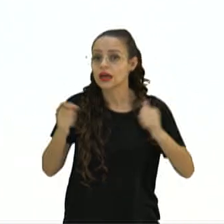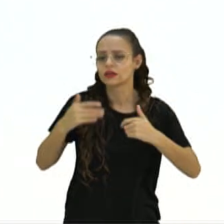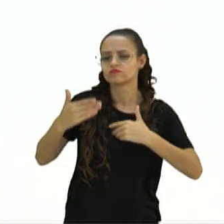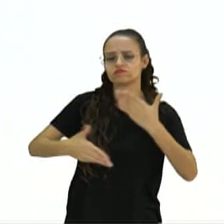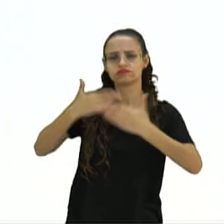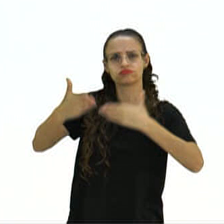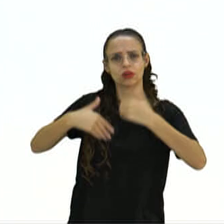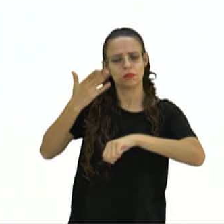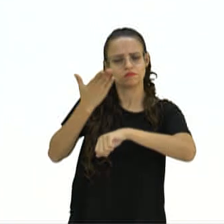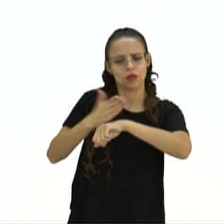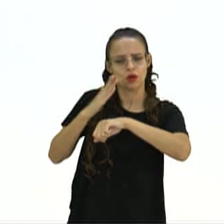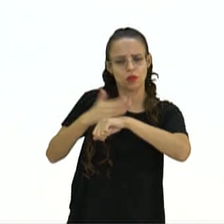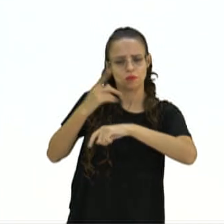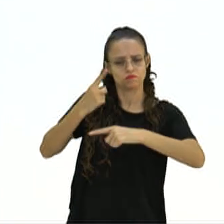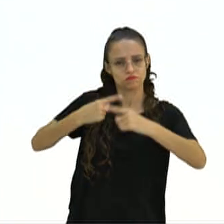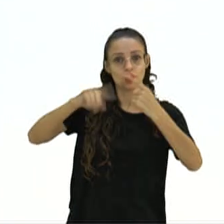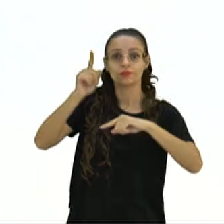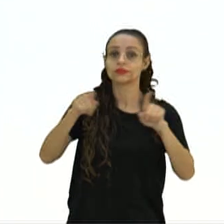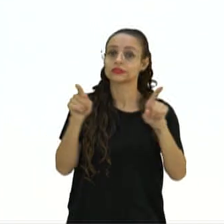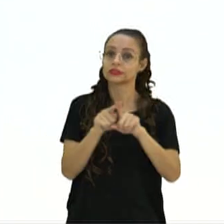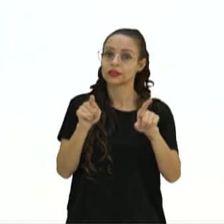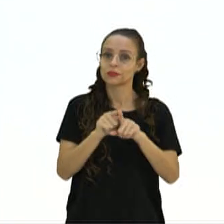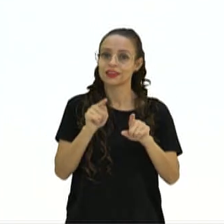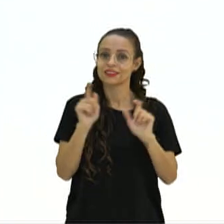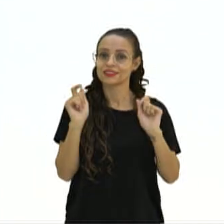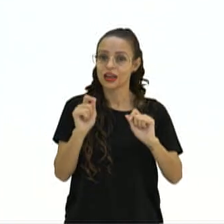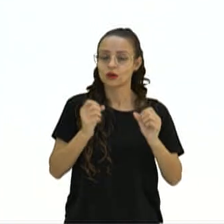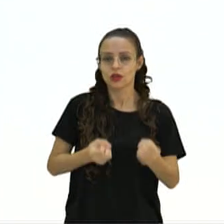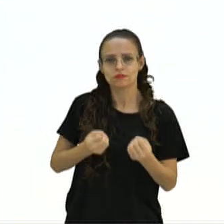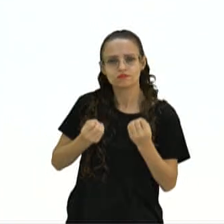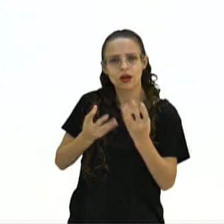de habilidades. Permite a transferência de informação,